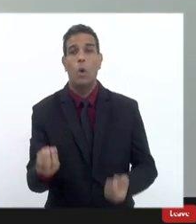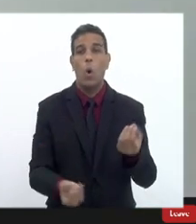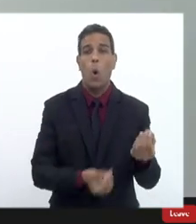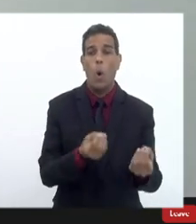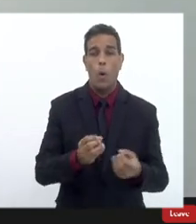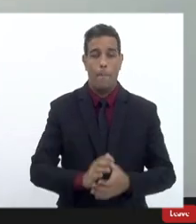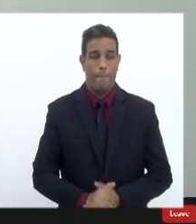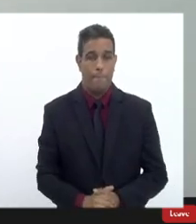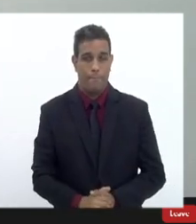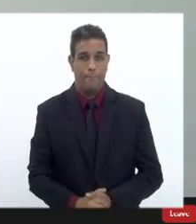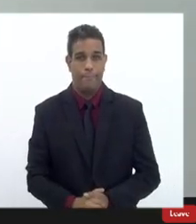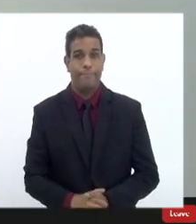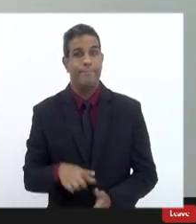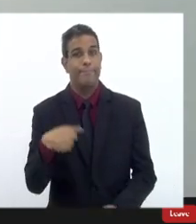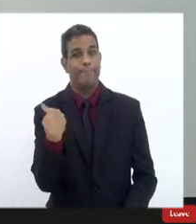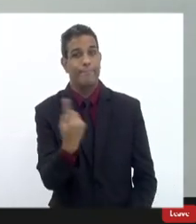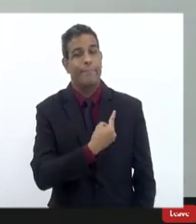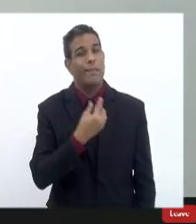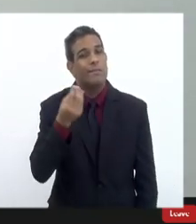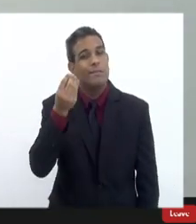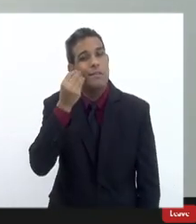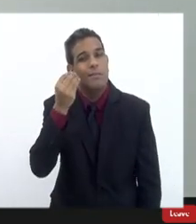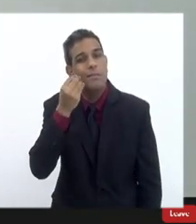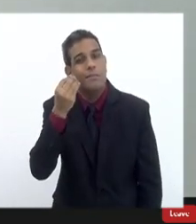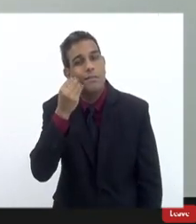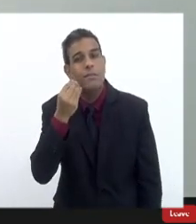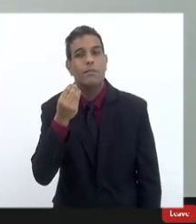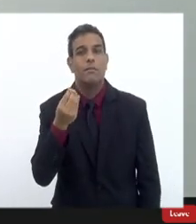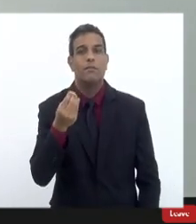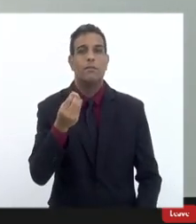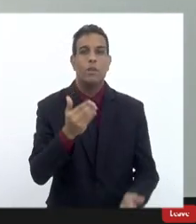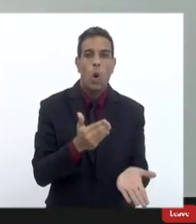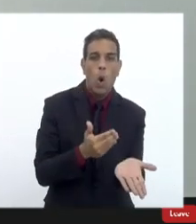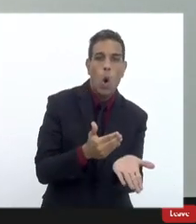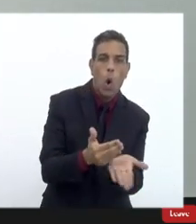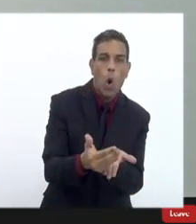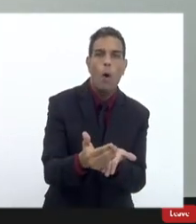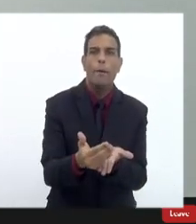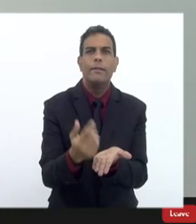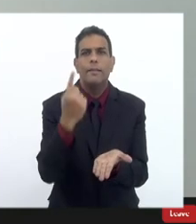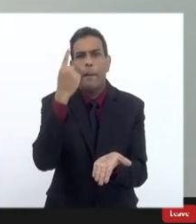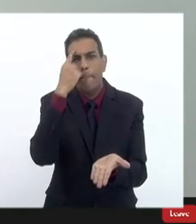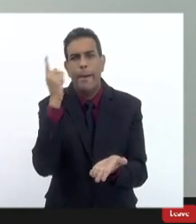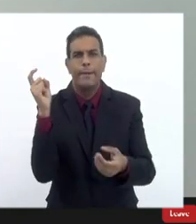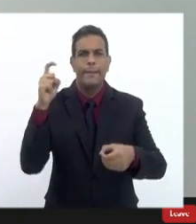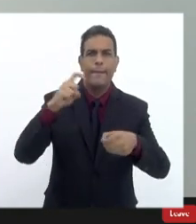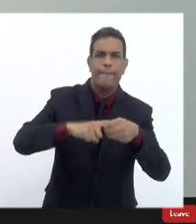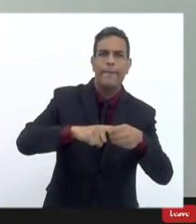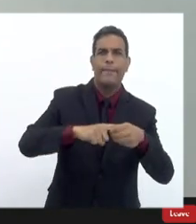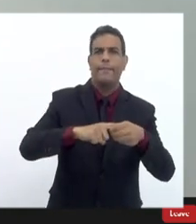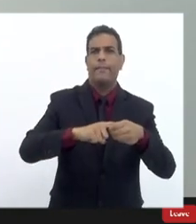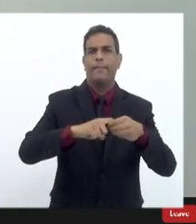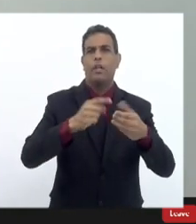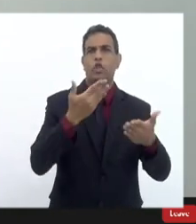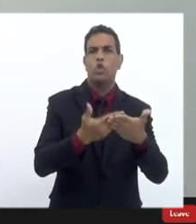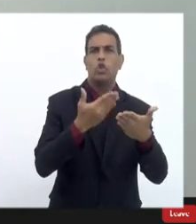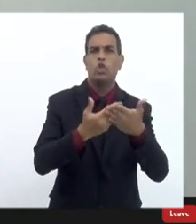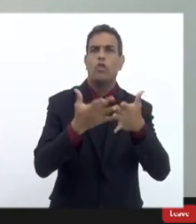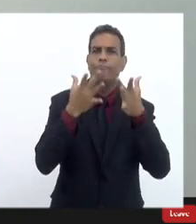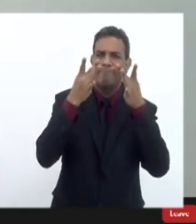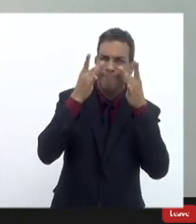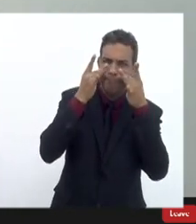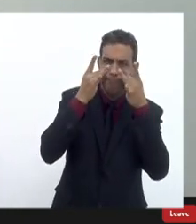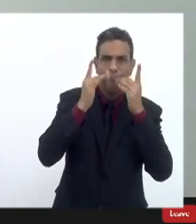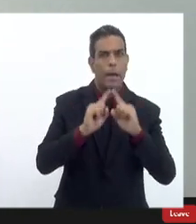temos tentado iniciar um movimento de retorno presencial dessas atividades, lógico, com